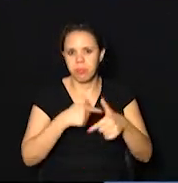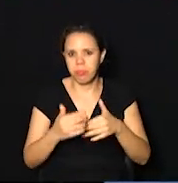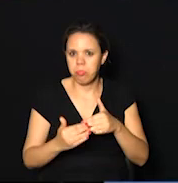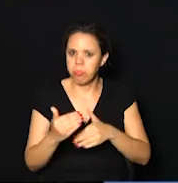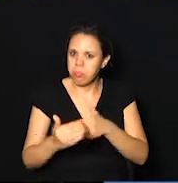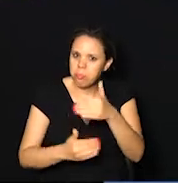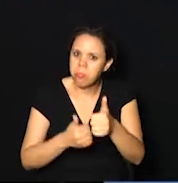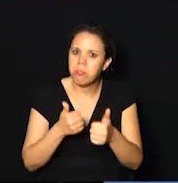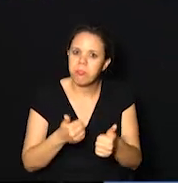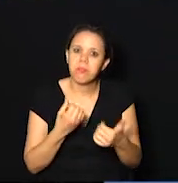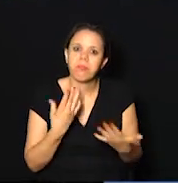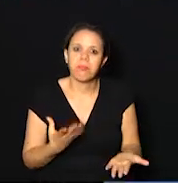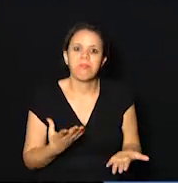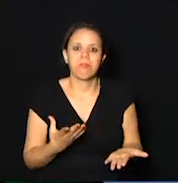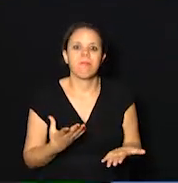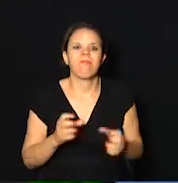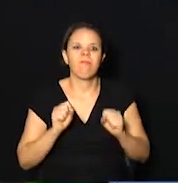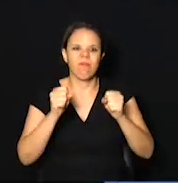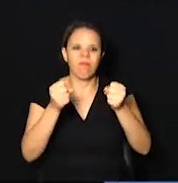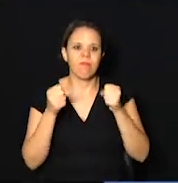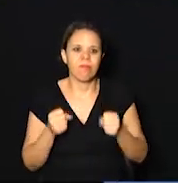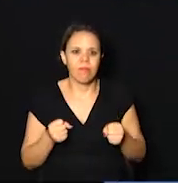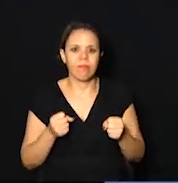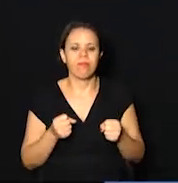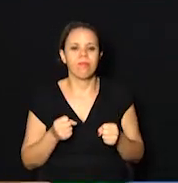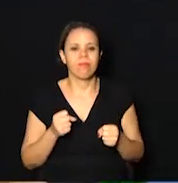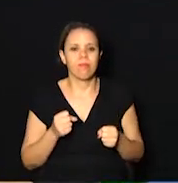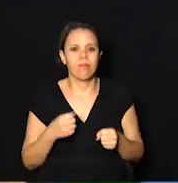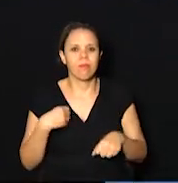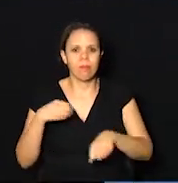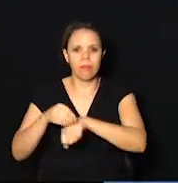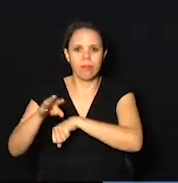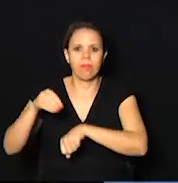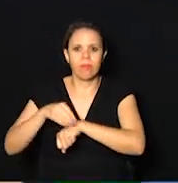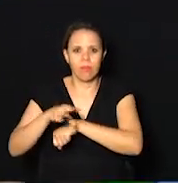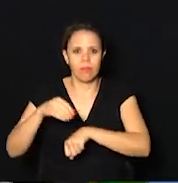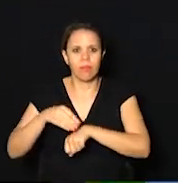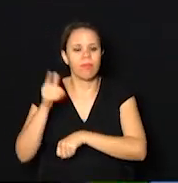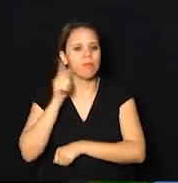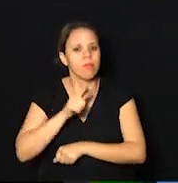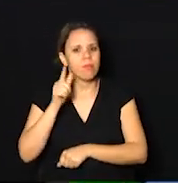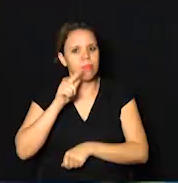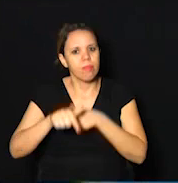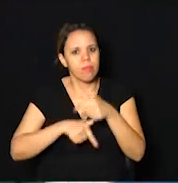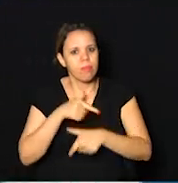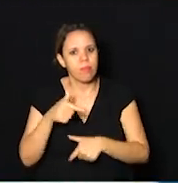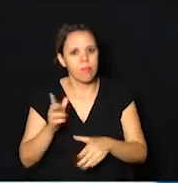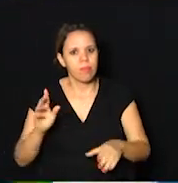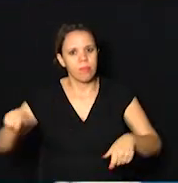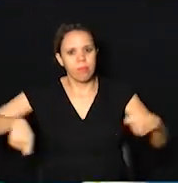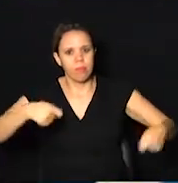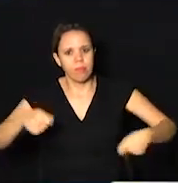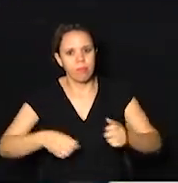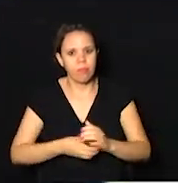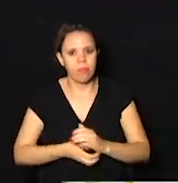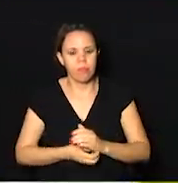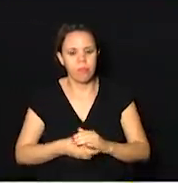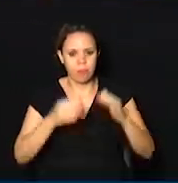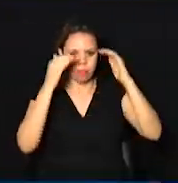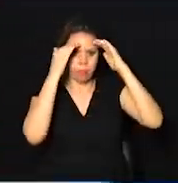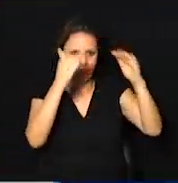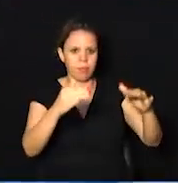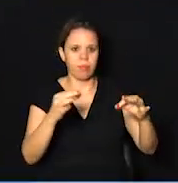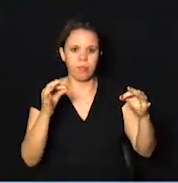andamento está tá muito muito muito forte ele tá entendendo que eu tô passando para ele ele tá conseguindo executar na mesa eu passando e